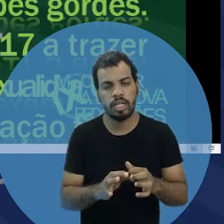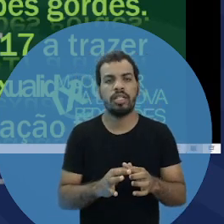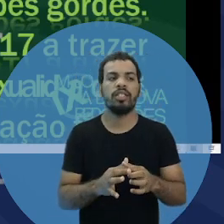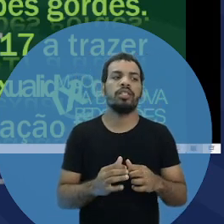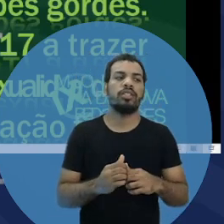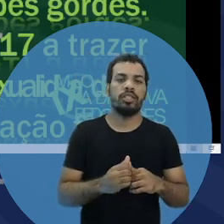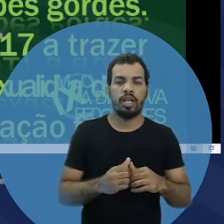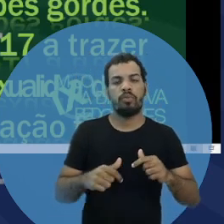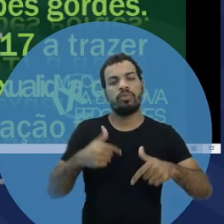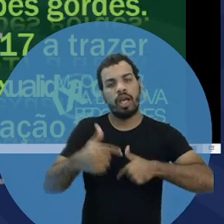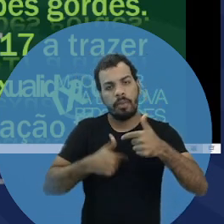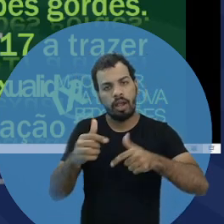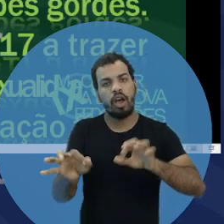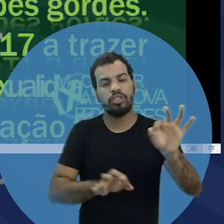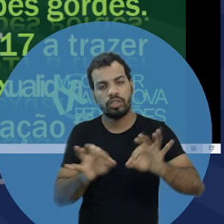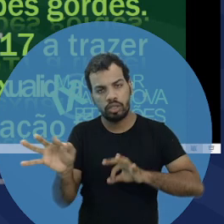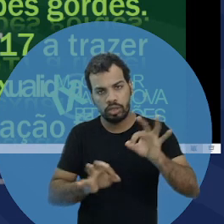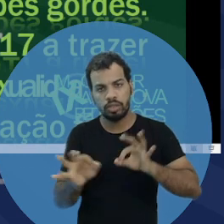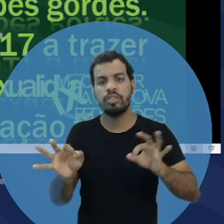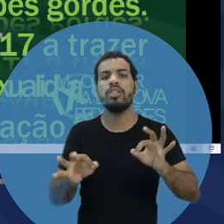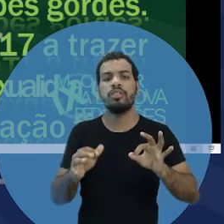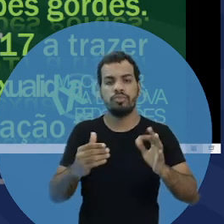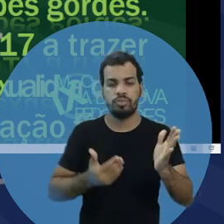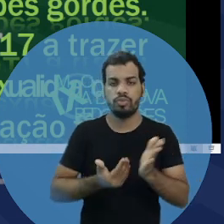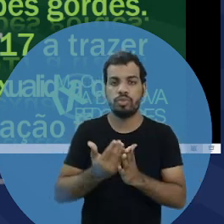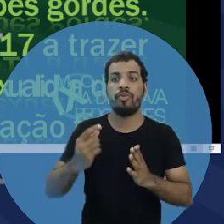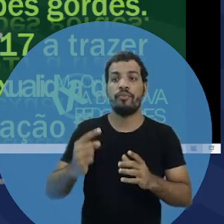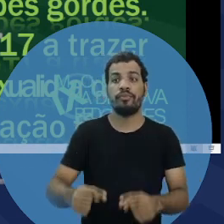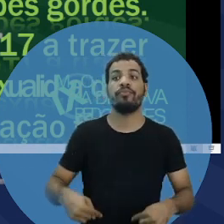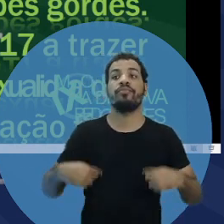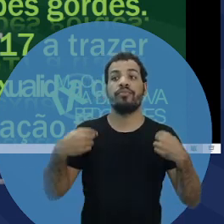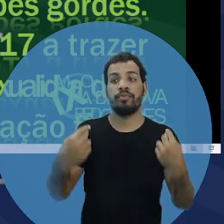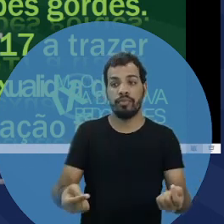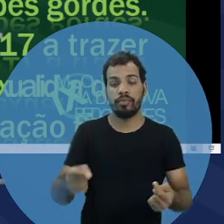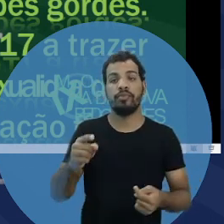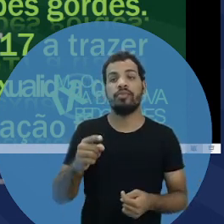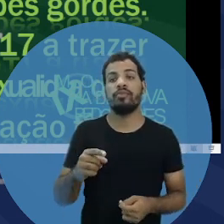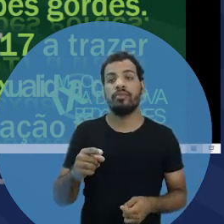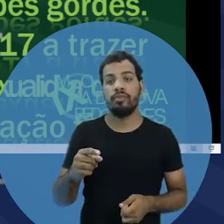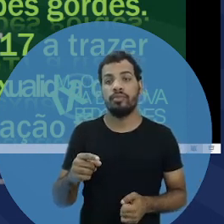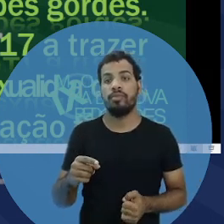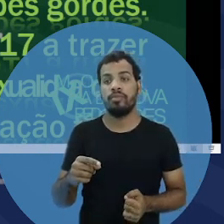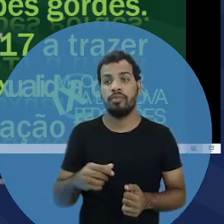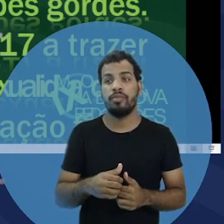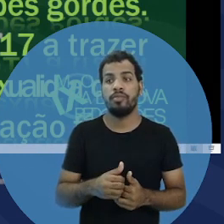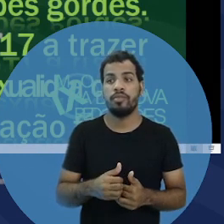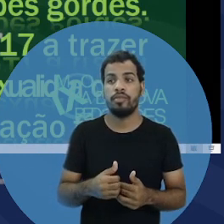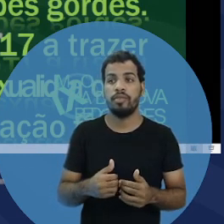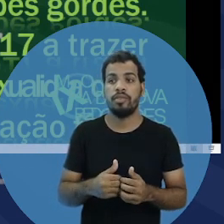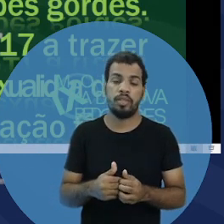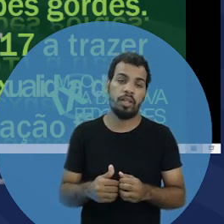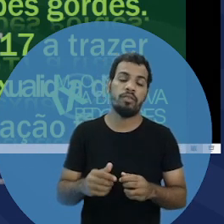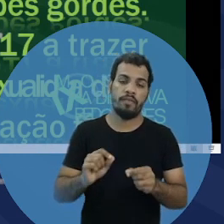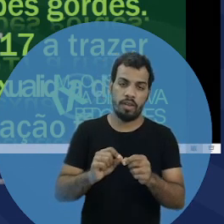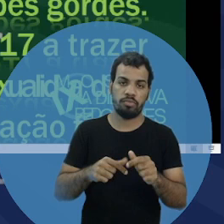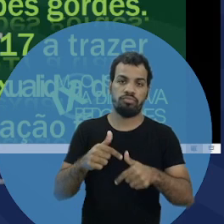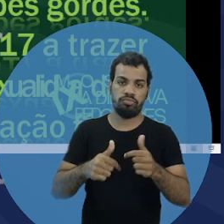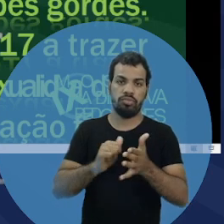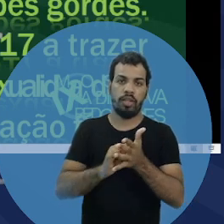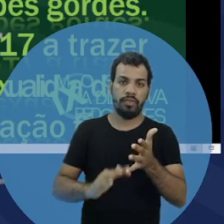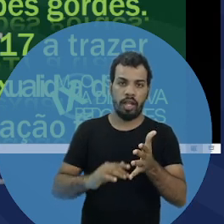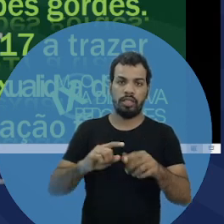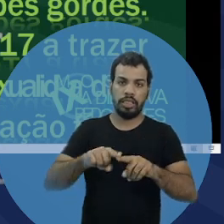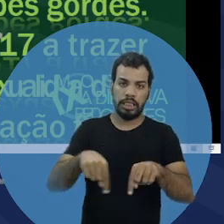trabalho, e fizemos algumas atividades, né, em sala de aula, tal, que a